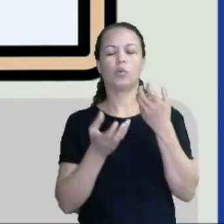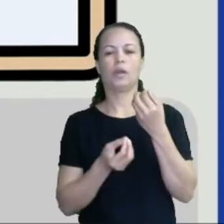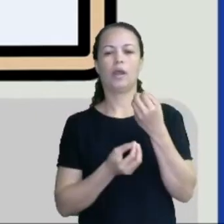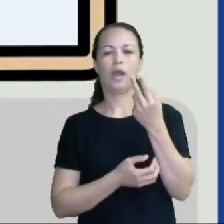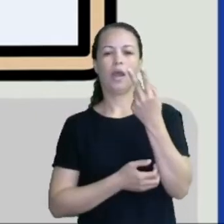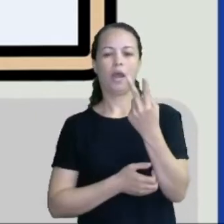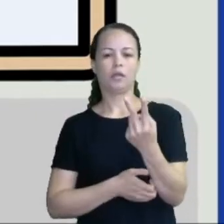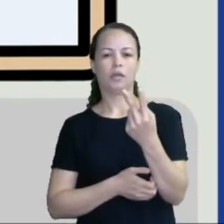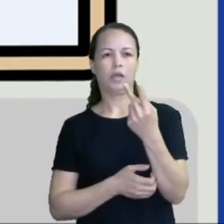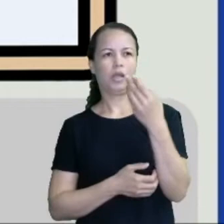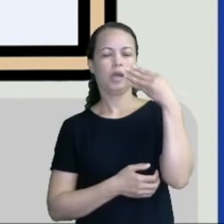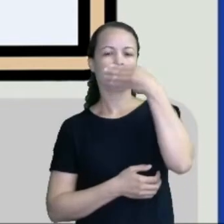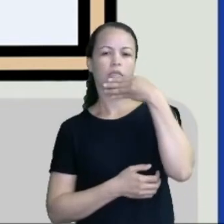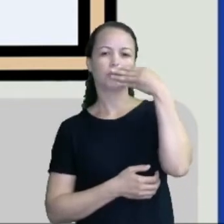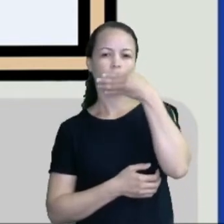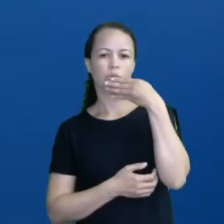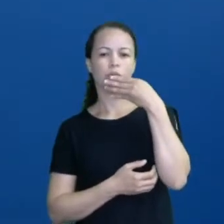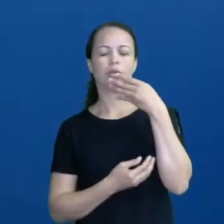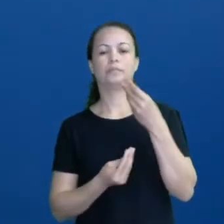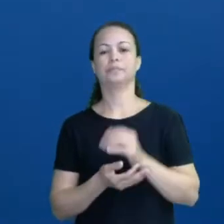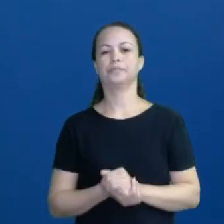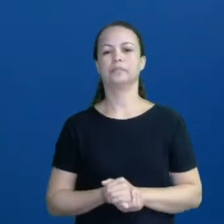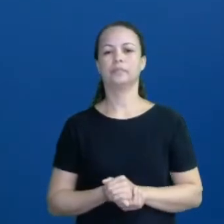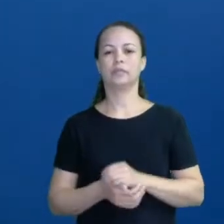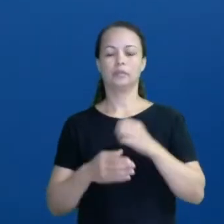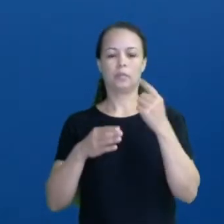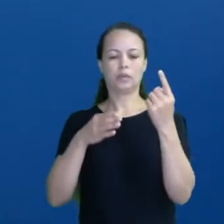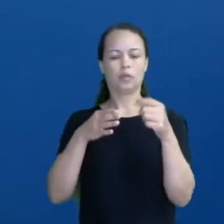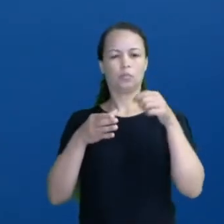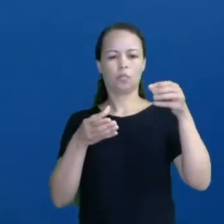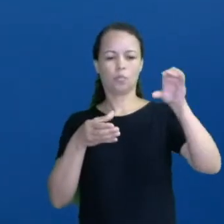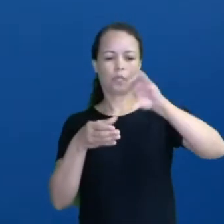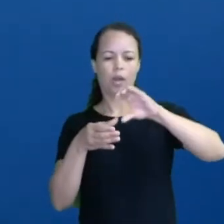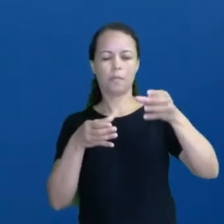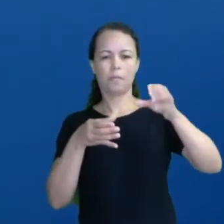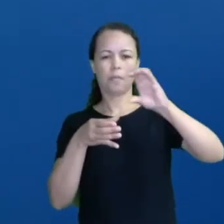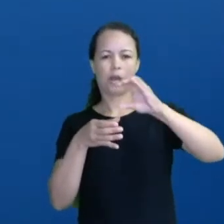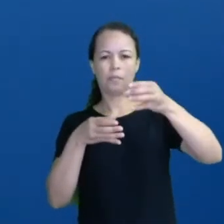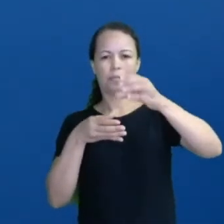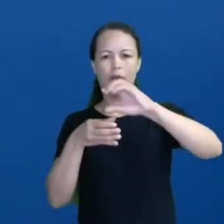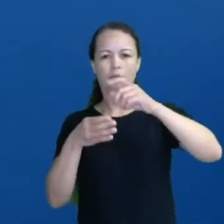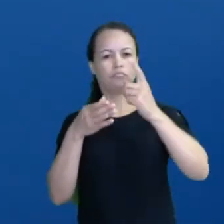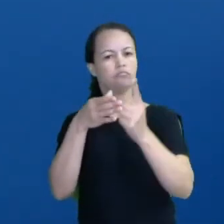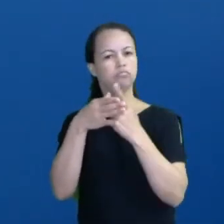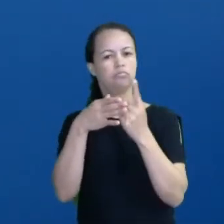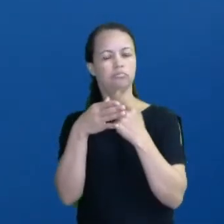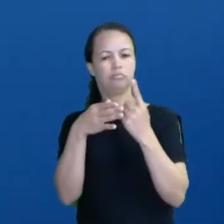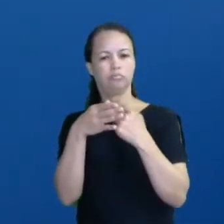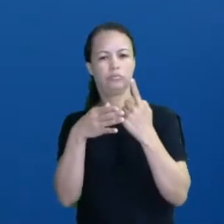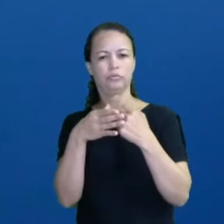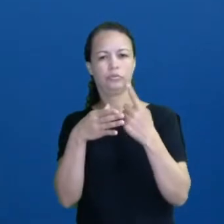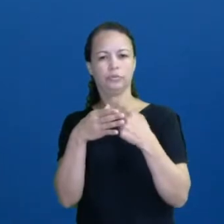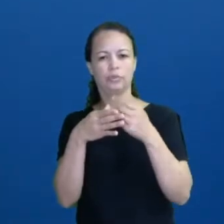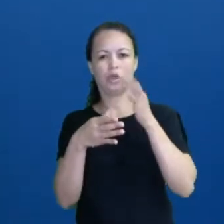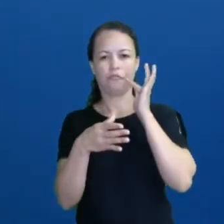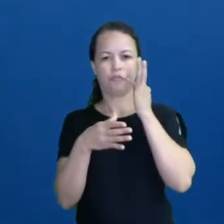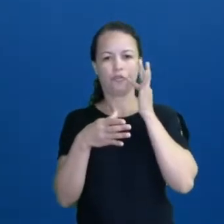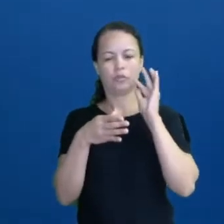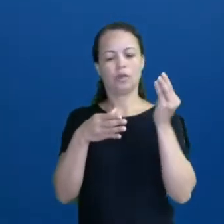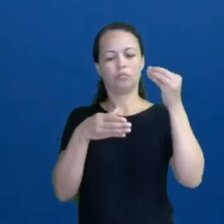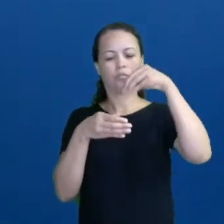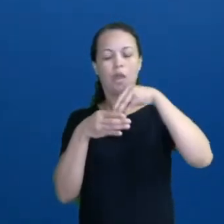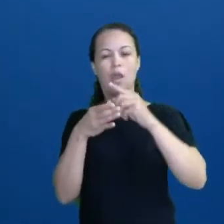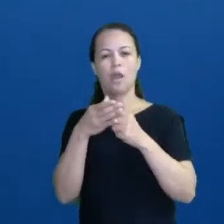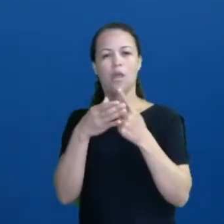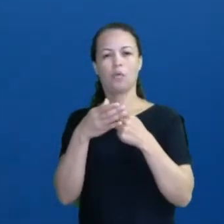gosto. Modo de fazer: bata todas as frutas no liquidificador, coe